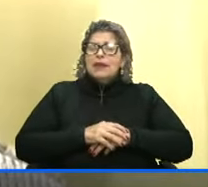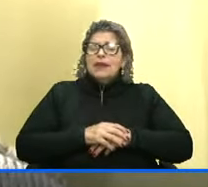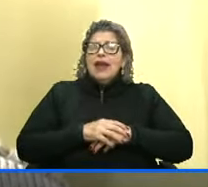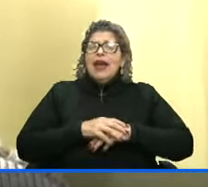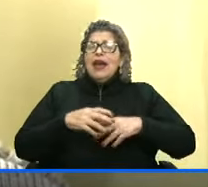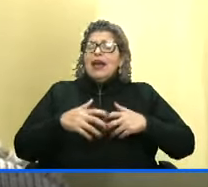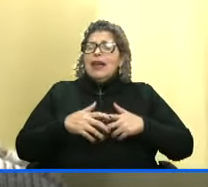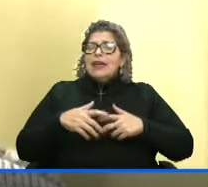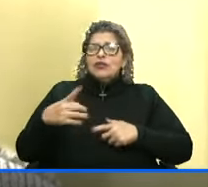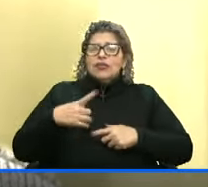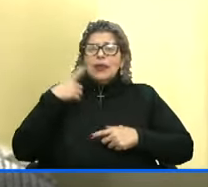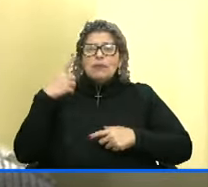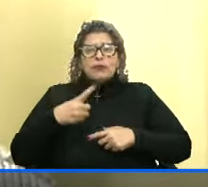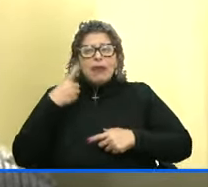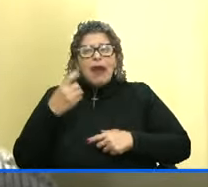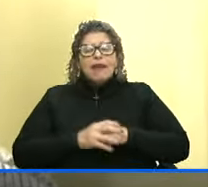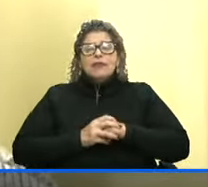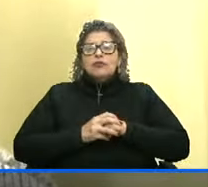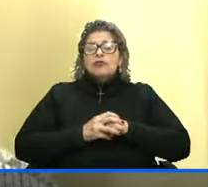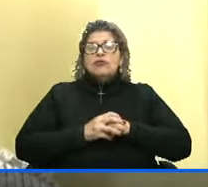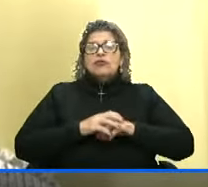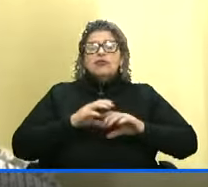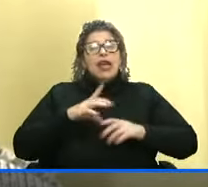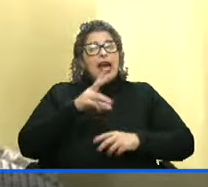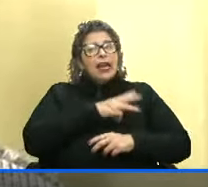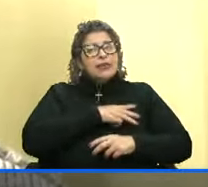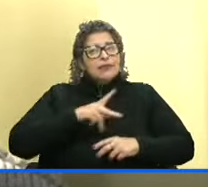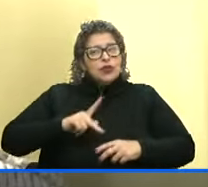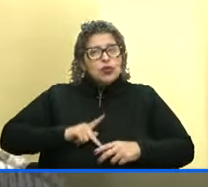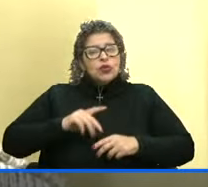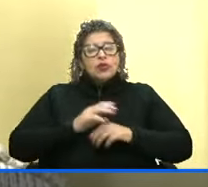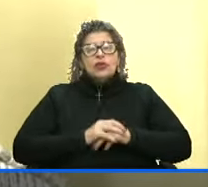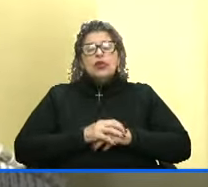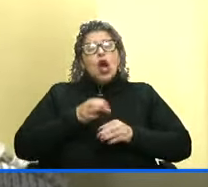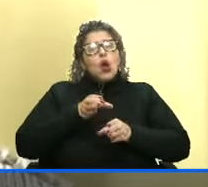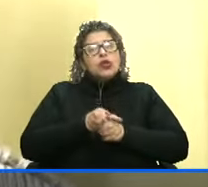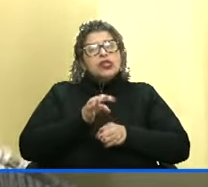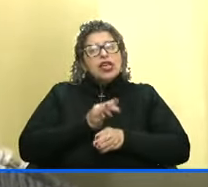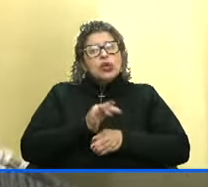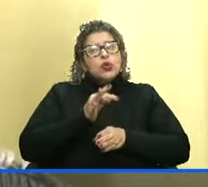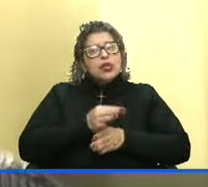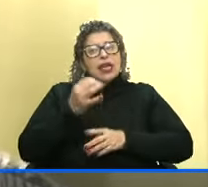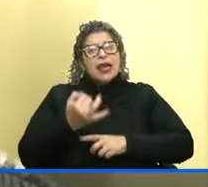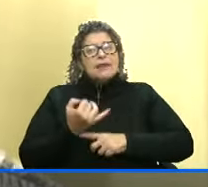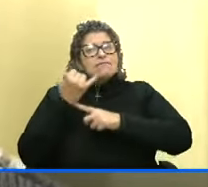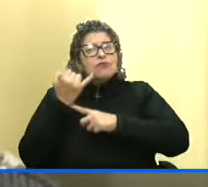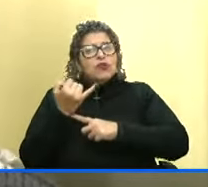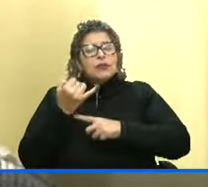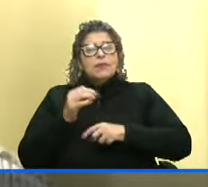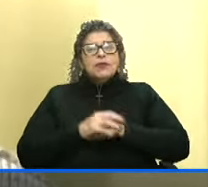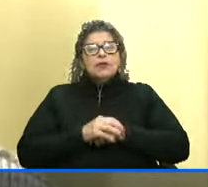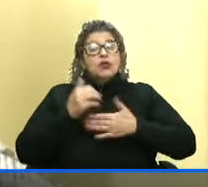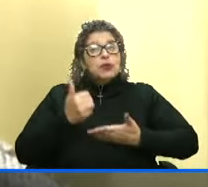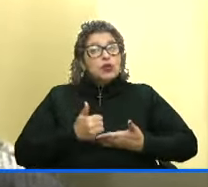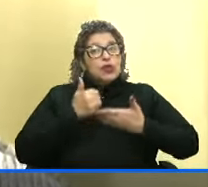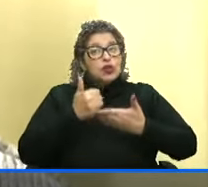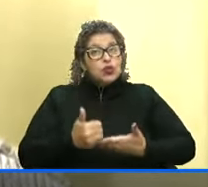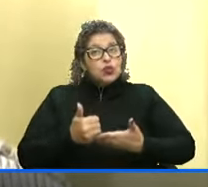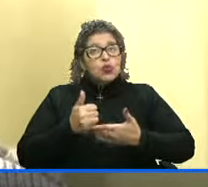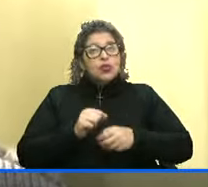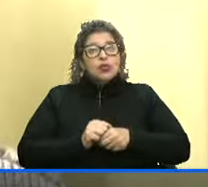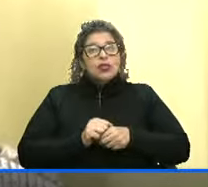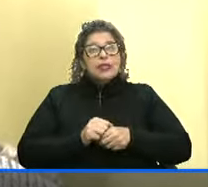Sofia, os atores dos conselhos, a Defensoria, Conselho Tutelar é fundamental nisso, porque nos ajuda